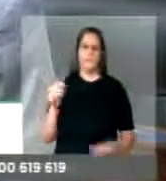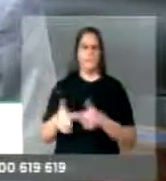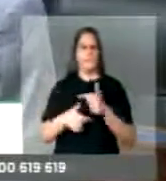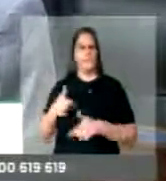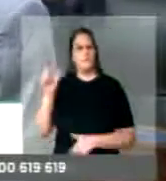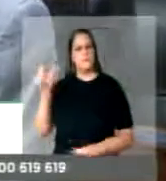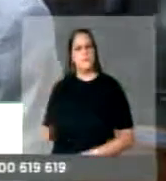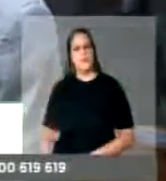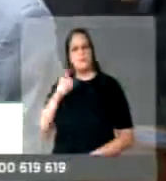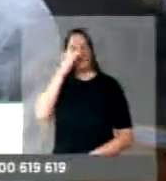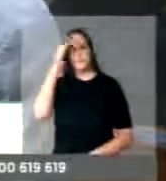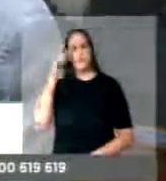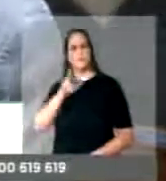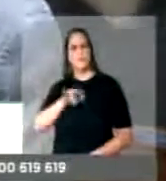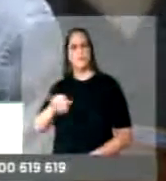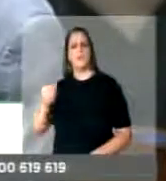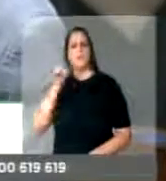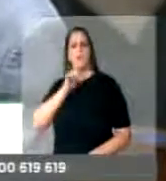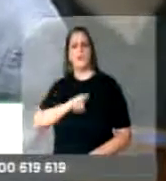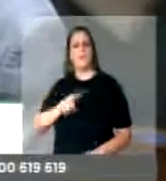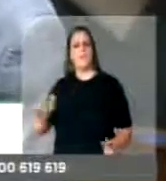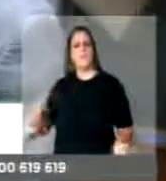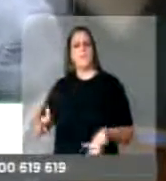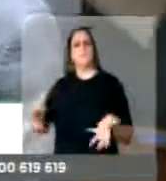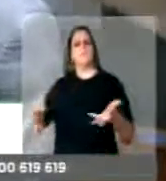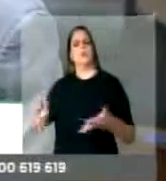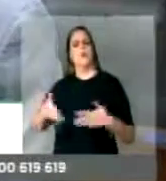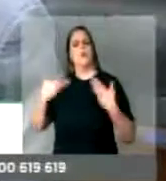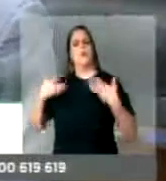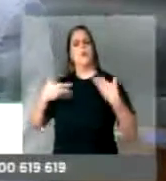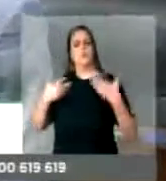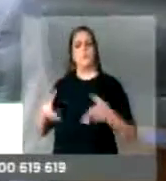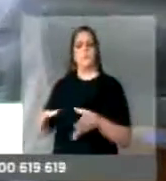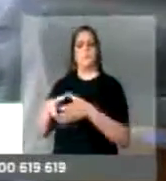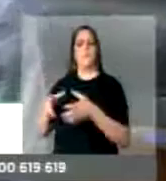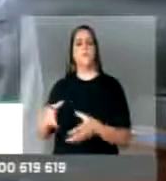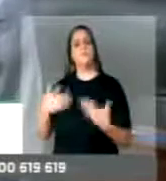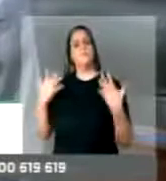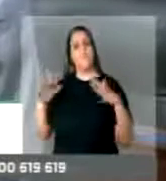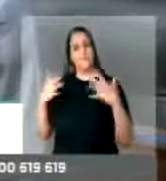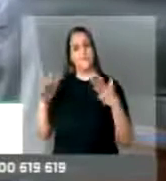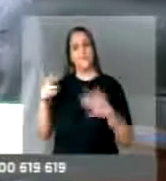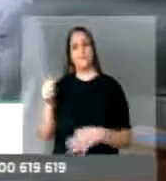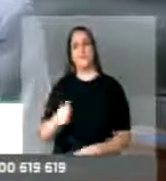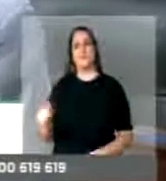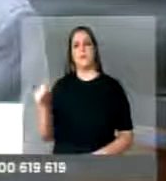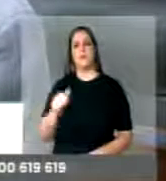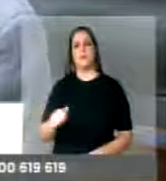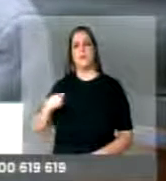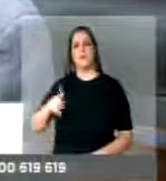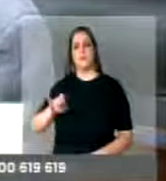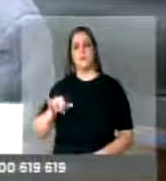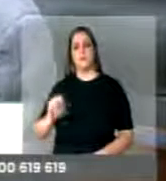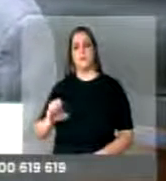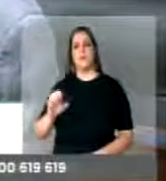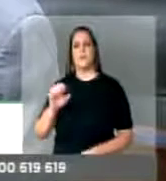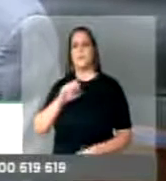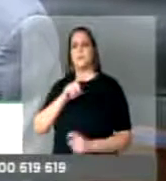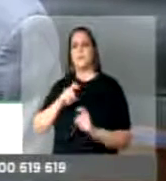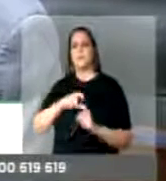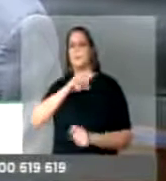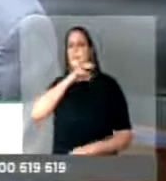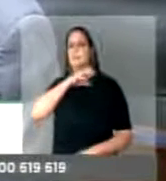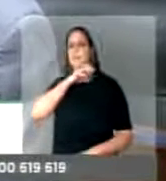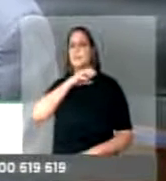imprimirá todo o ritmo que precisa aquela entidade. Parabéns à Associação Jiqueense Médico Veterinário pela